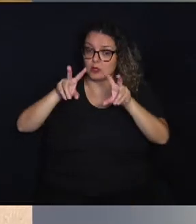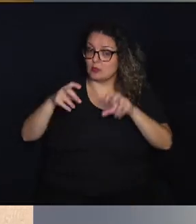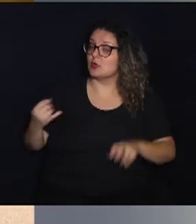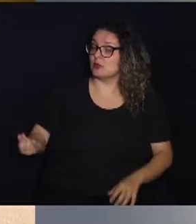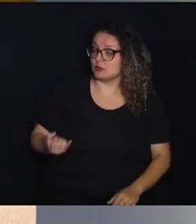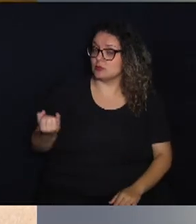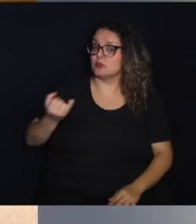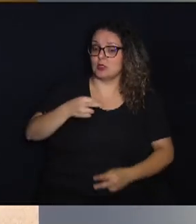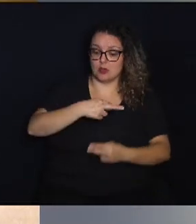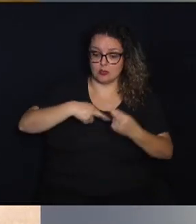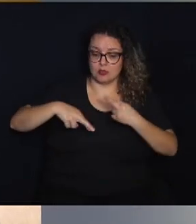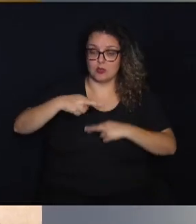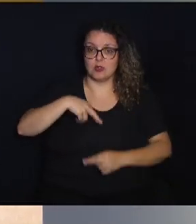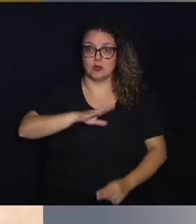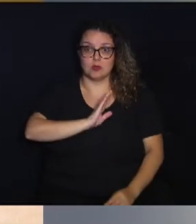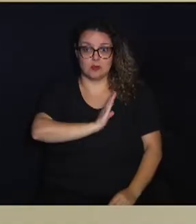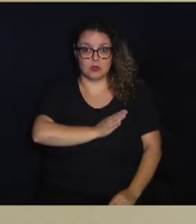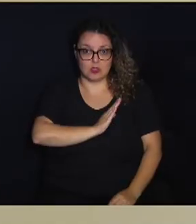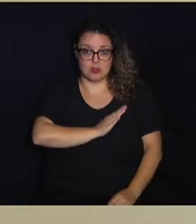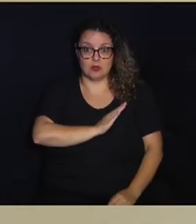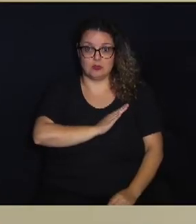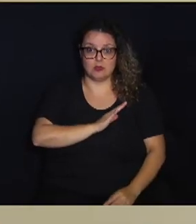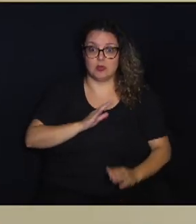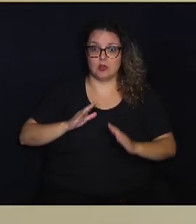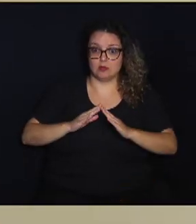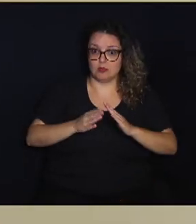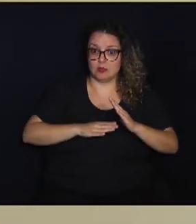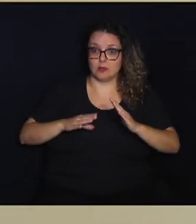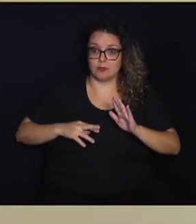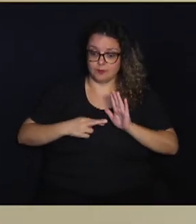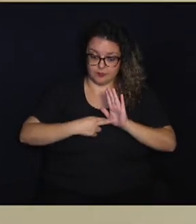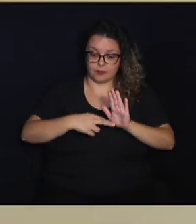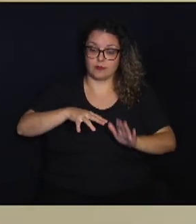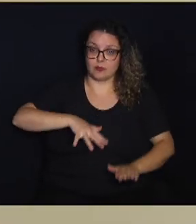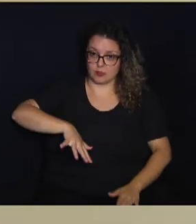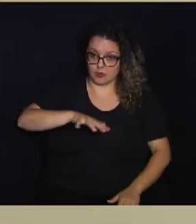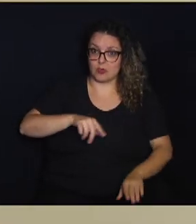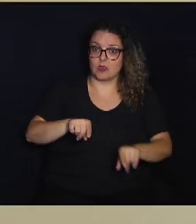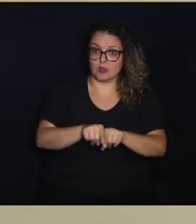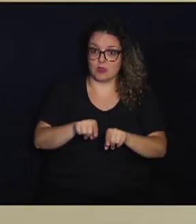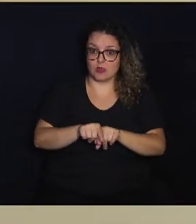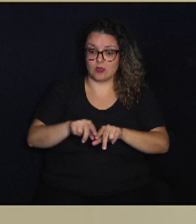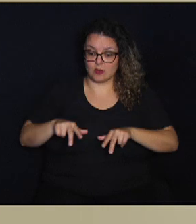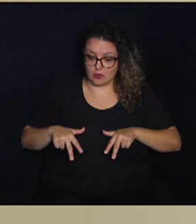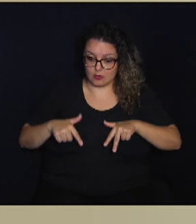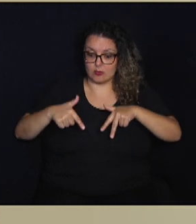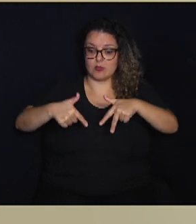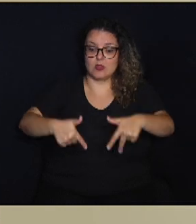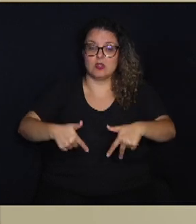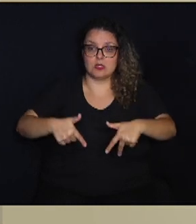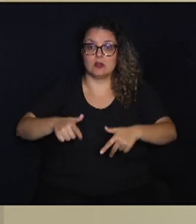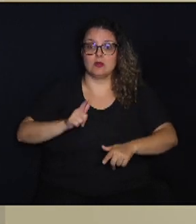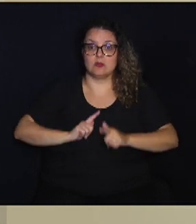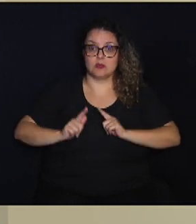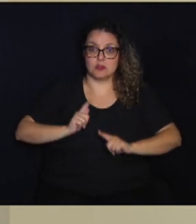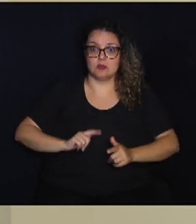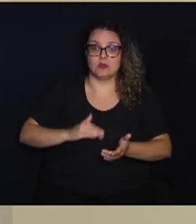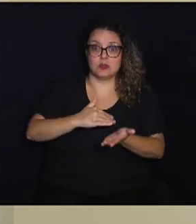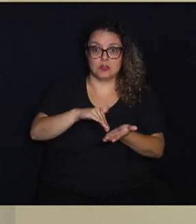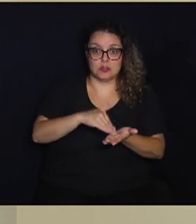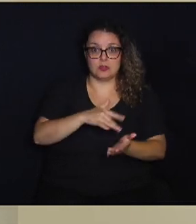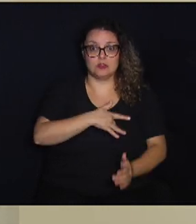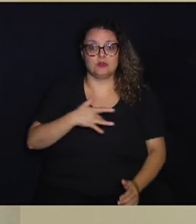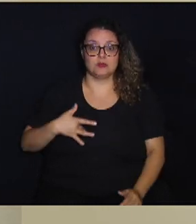relevantes ligados à cardiologia clínica. Referência na área, também já atuou como gestor. Foi secretário de Saúde